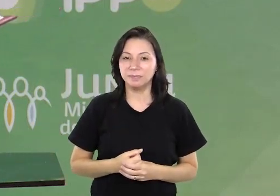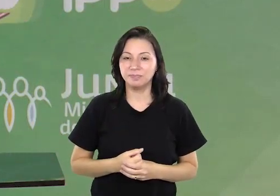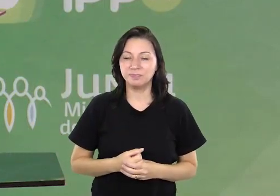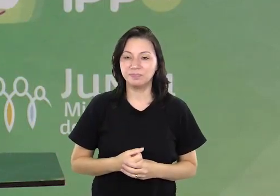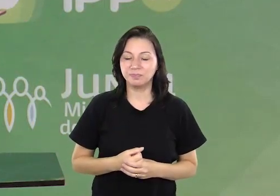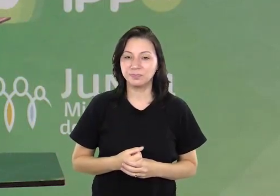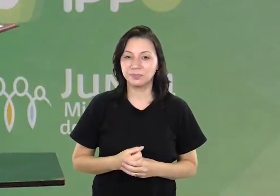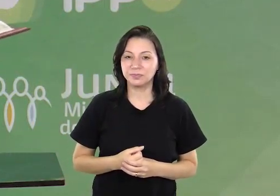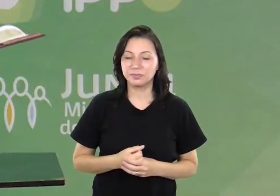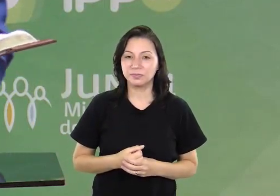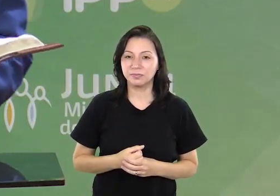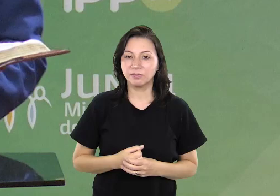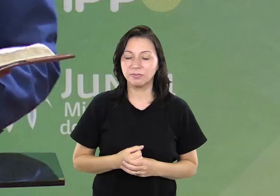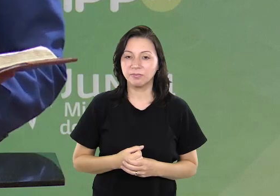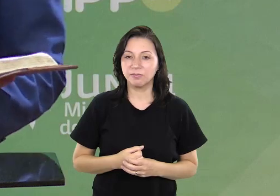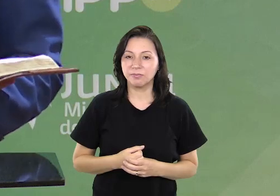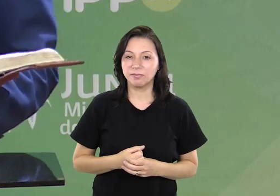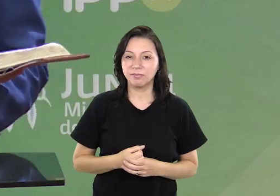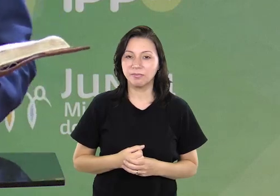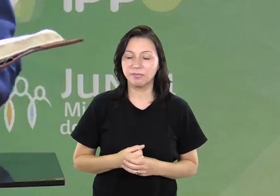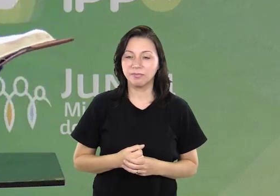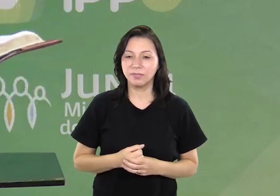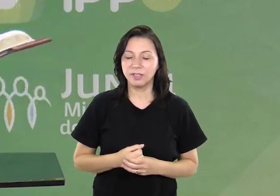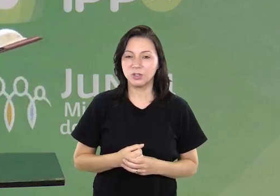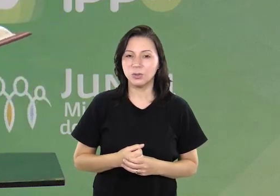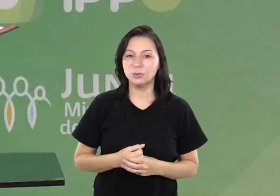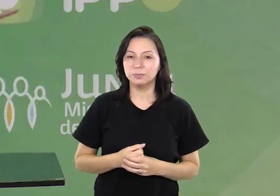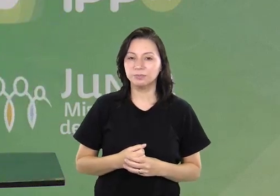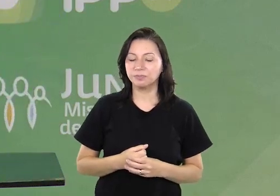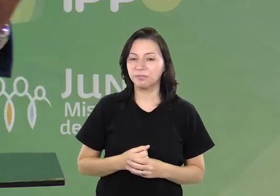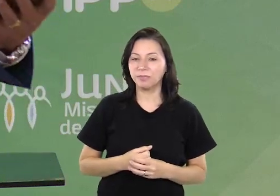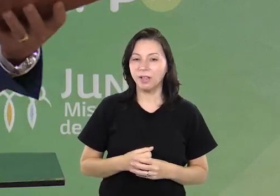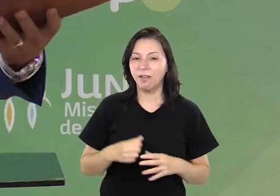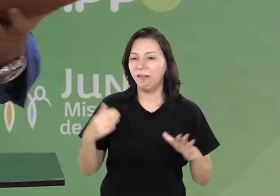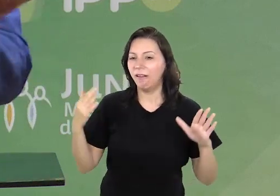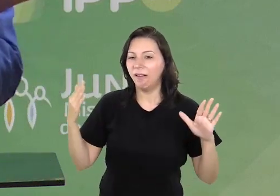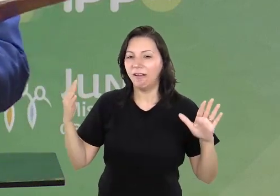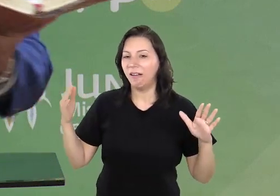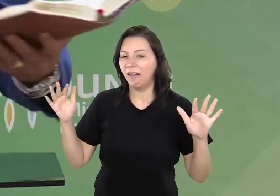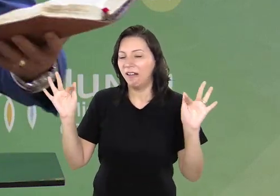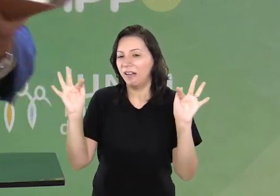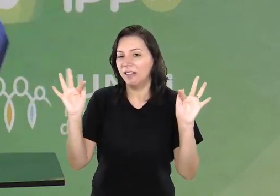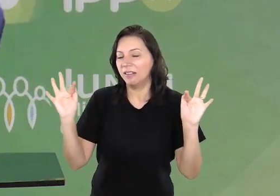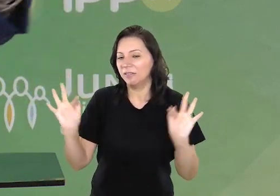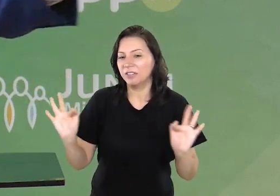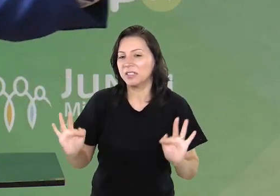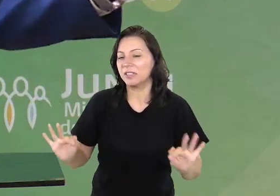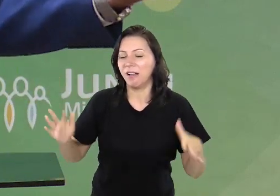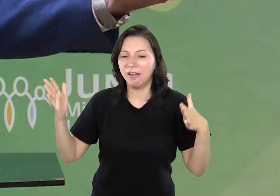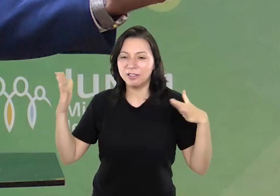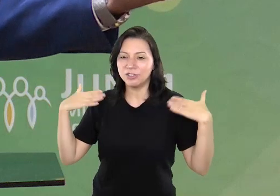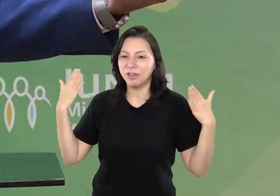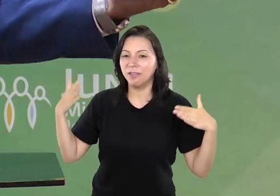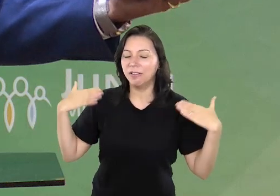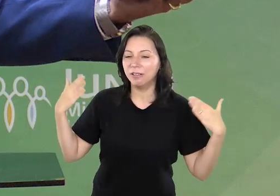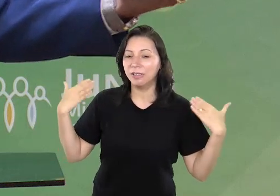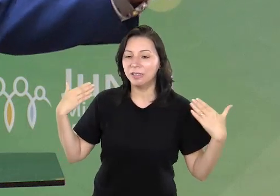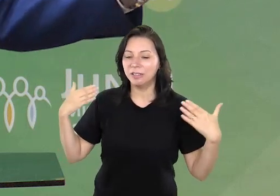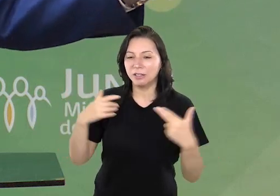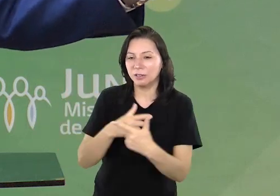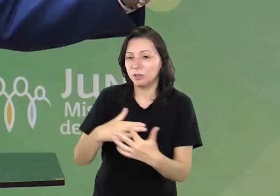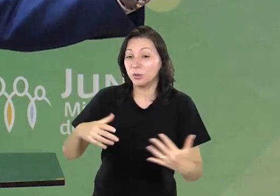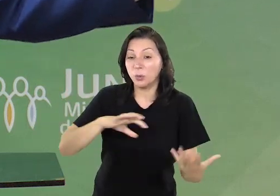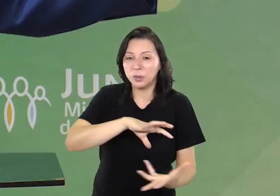alegria e o festivais das muitas coisas que o mundo oferece o banquete que está aí